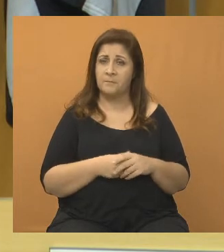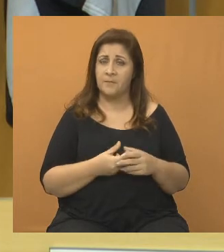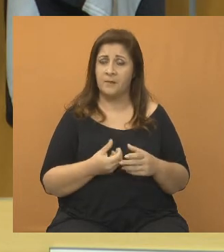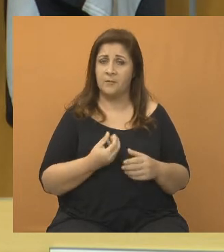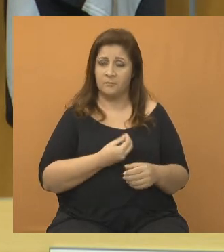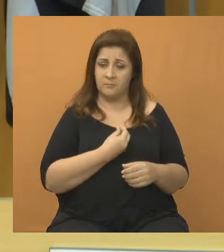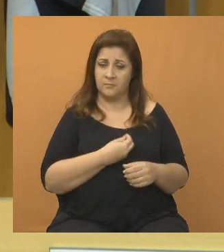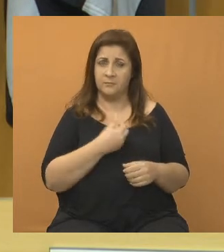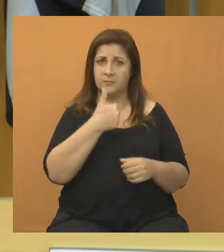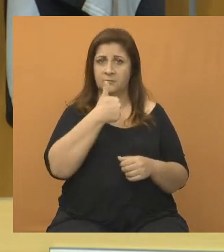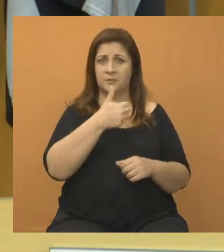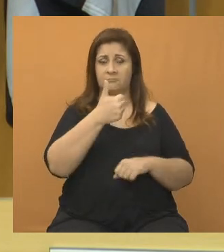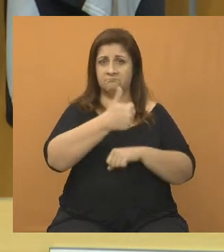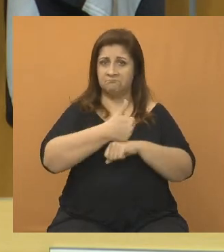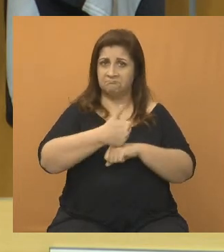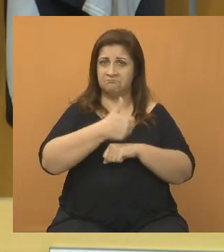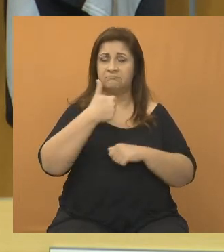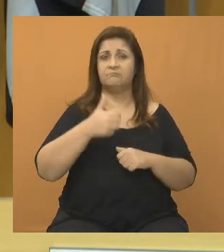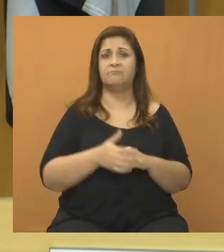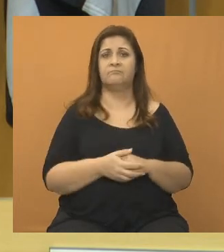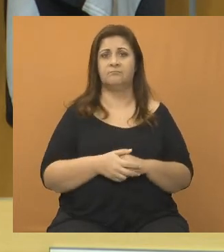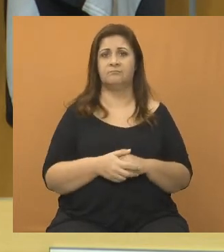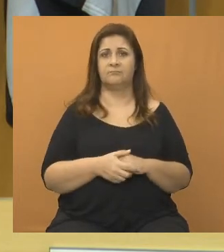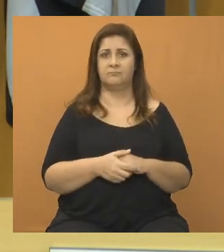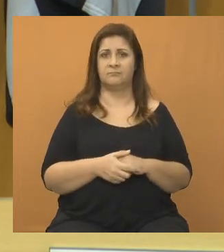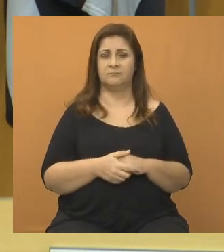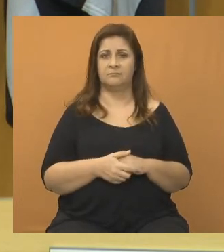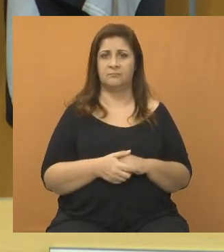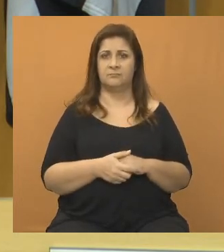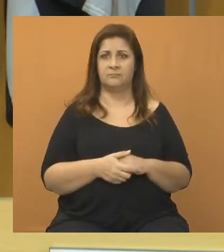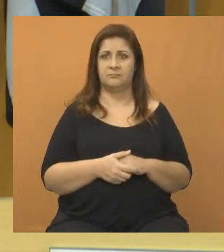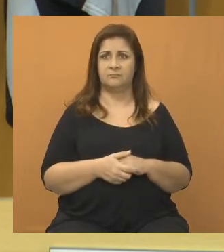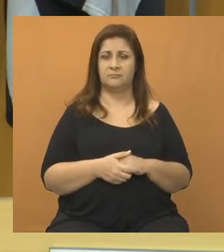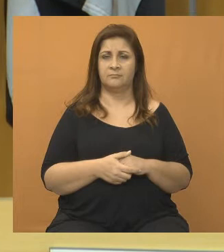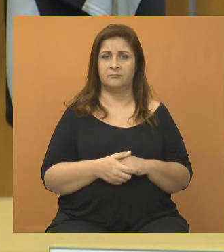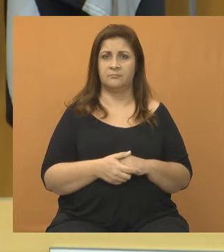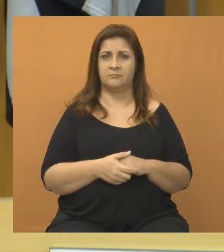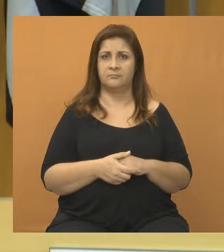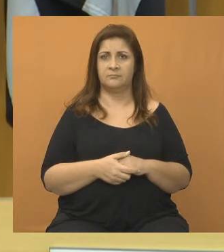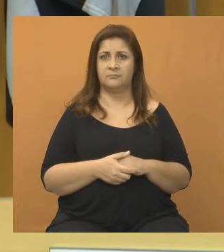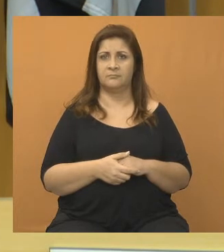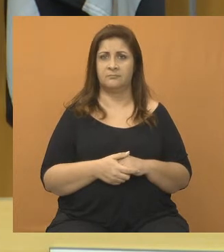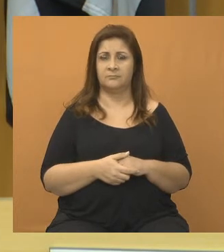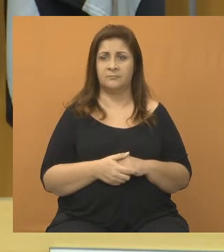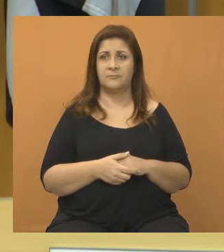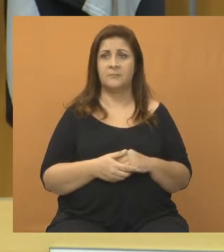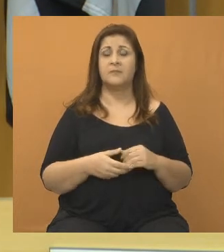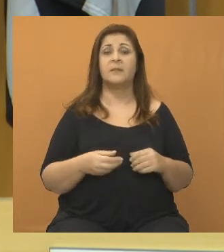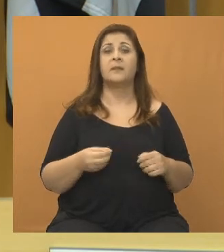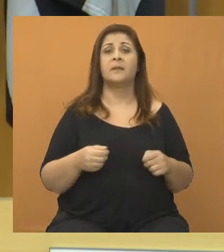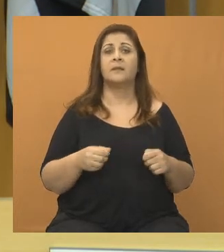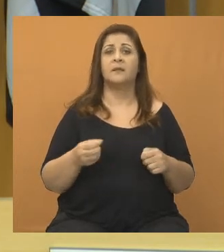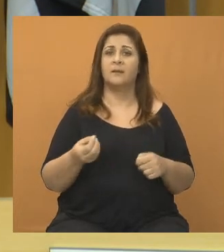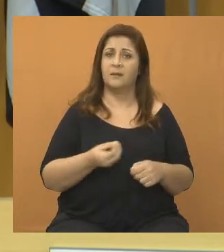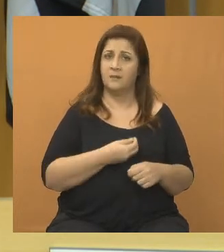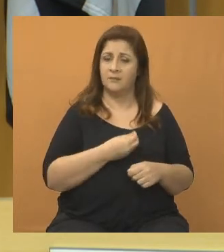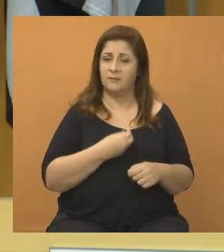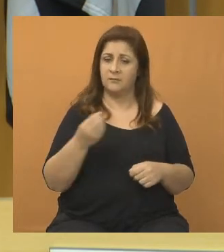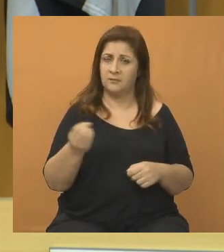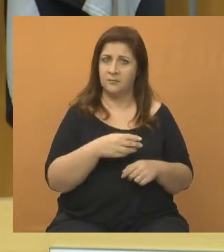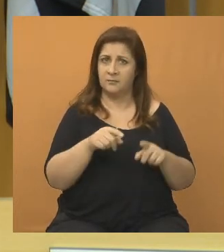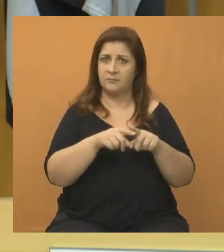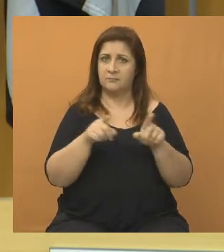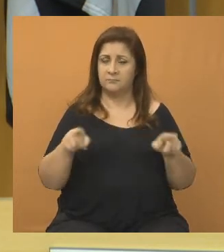de vida das pessoas. Então, eu acredito que sim, tem que ter uma expansão no número, e a revitalização está contemplada também nesse